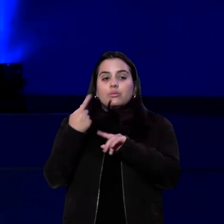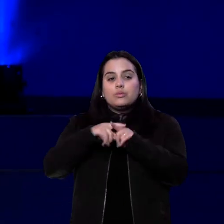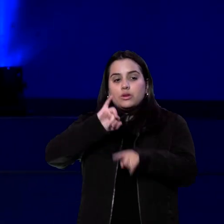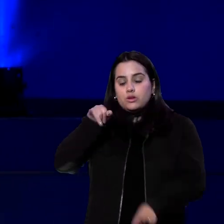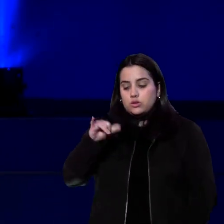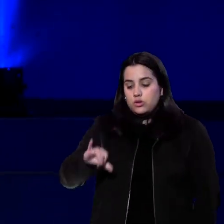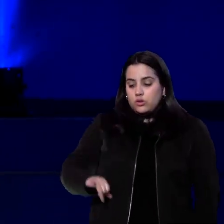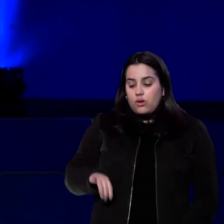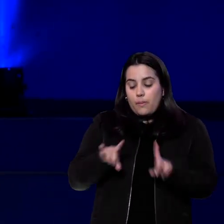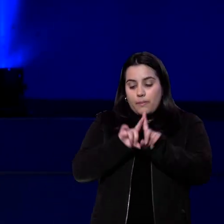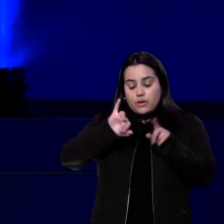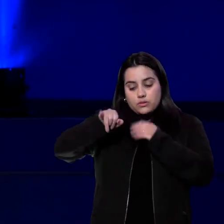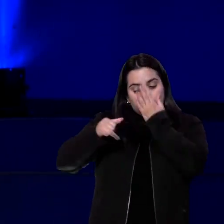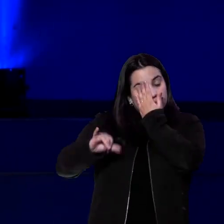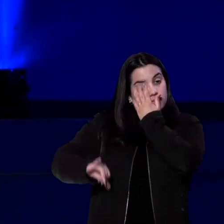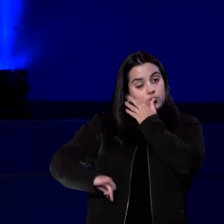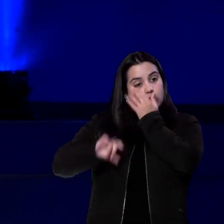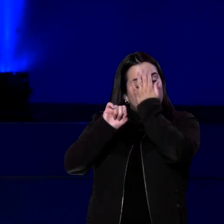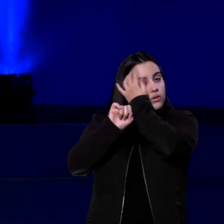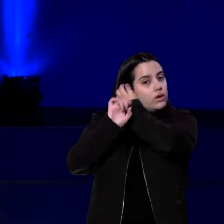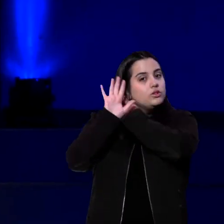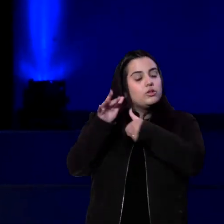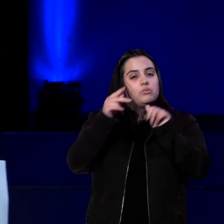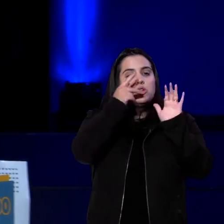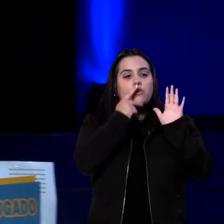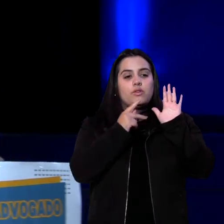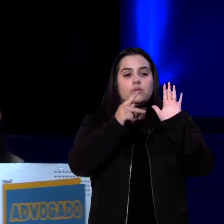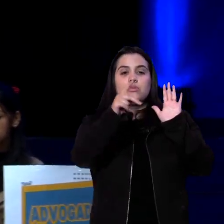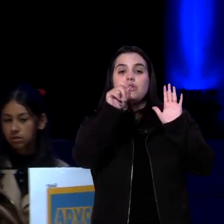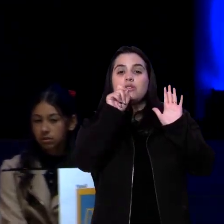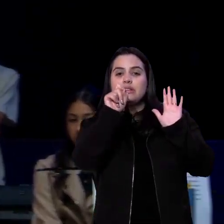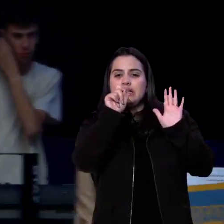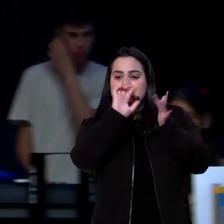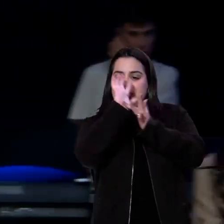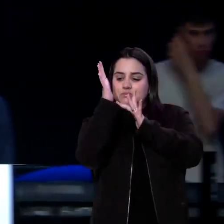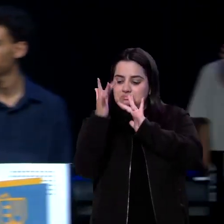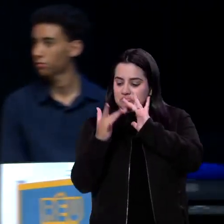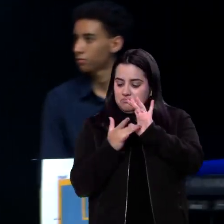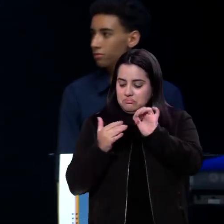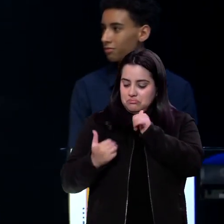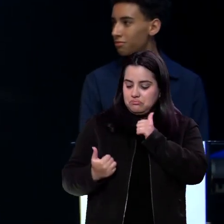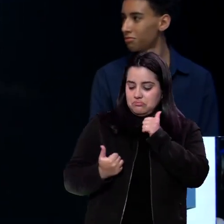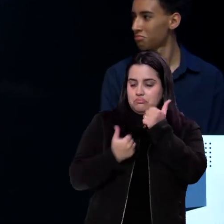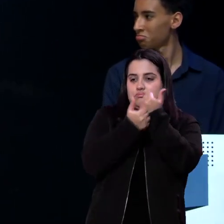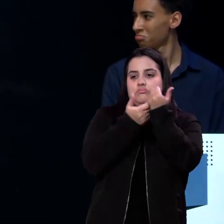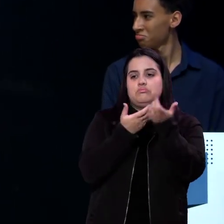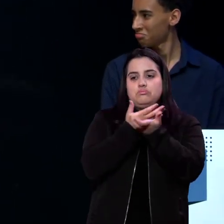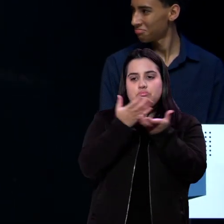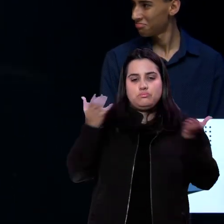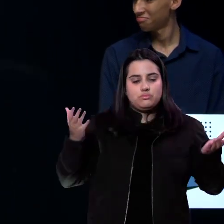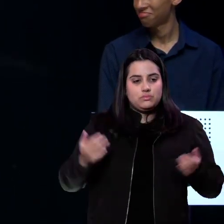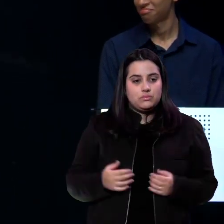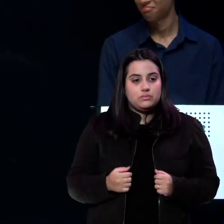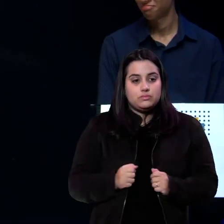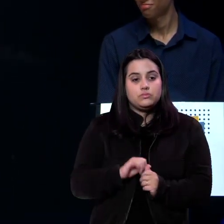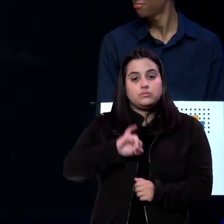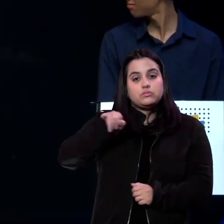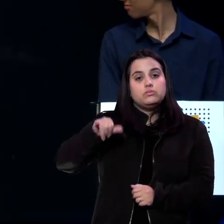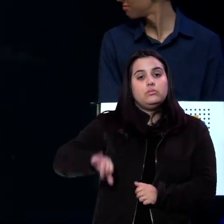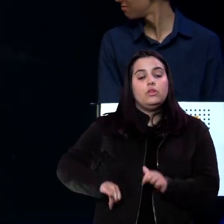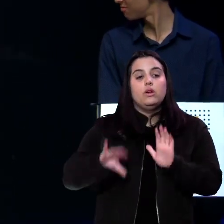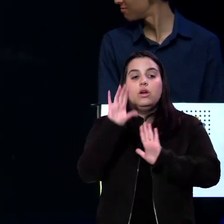ele estava profetizando a vinda daquele que nos tiraria do tribunal. Jó capítulo